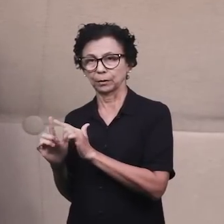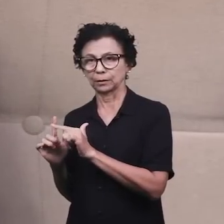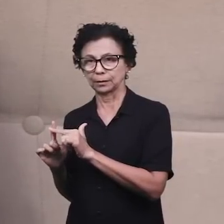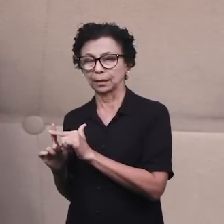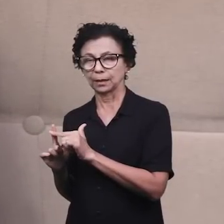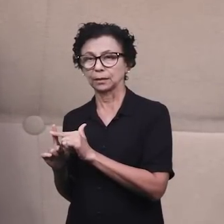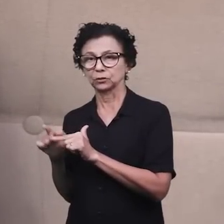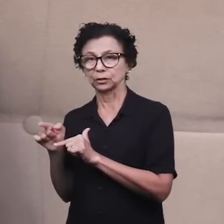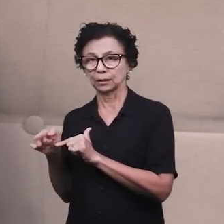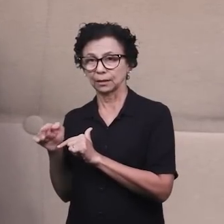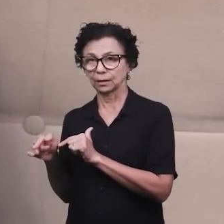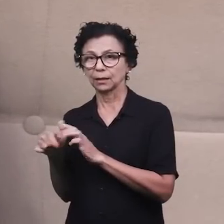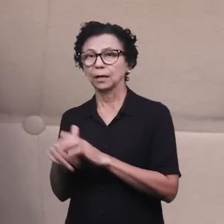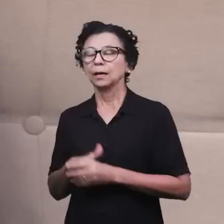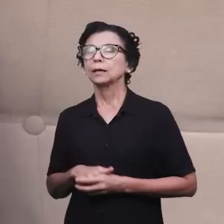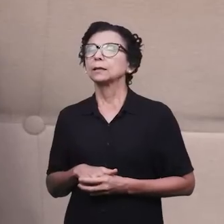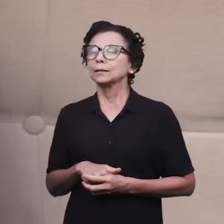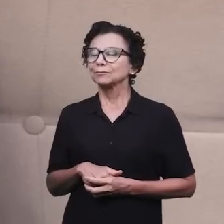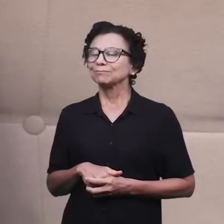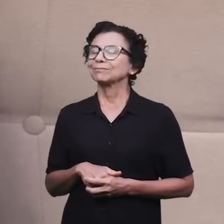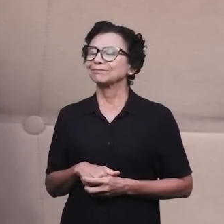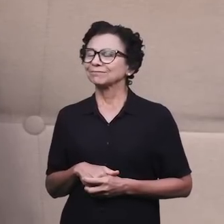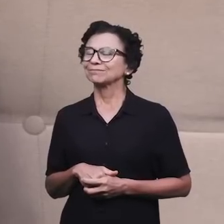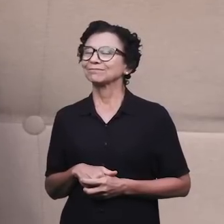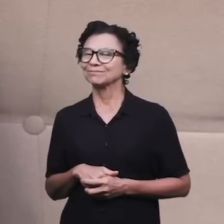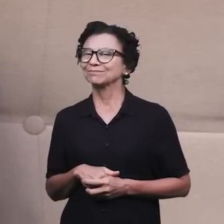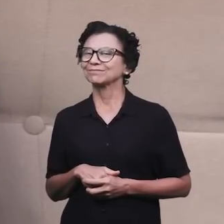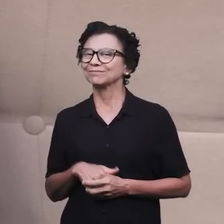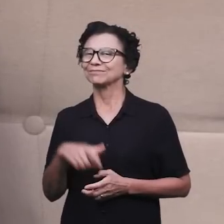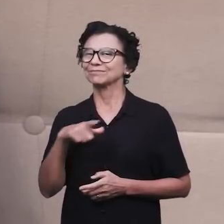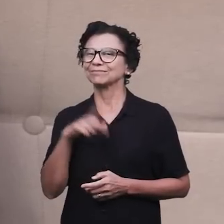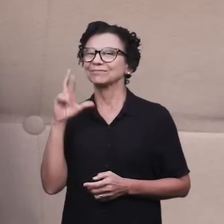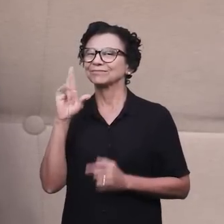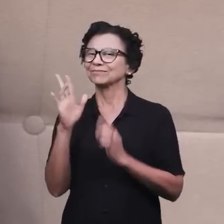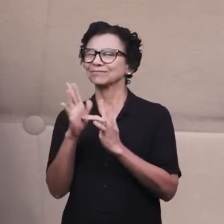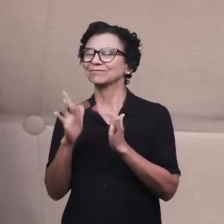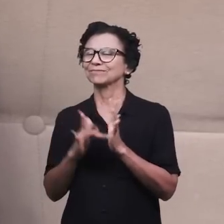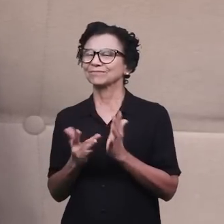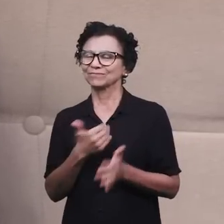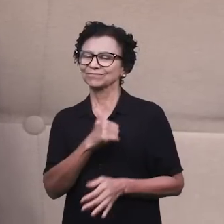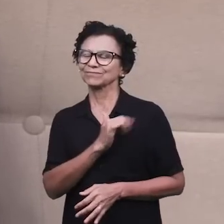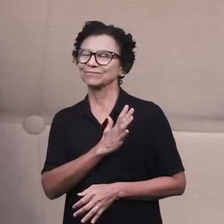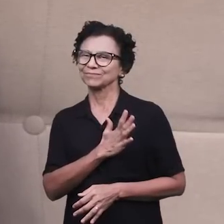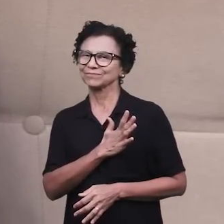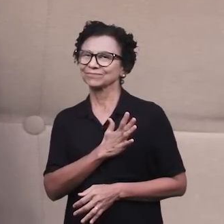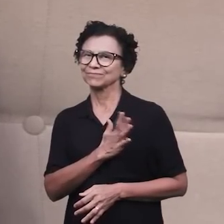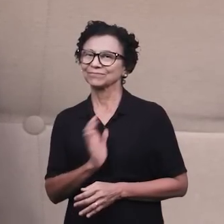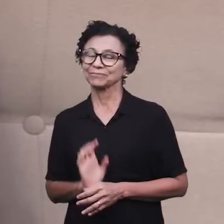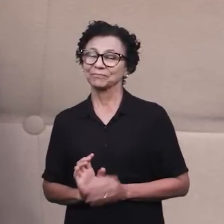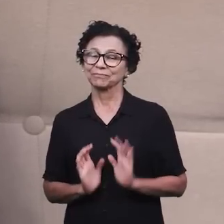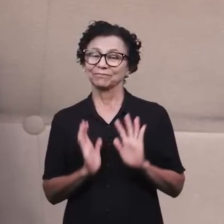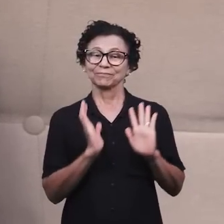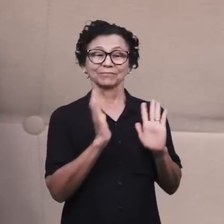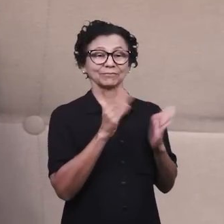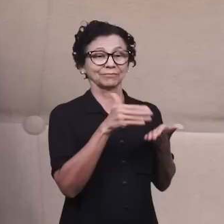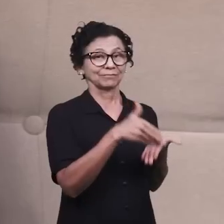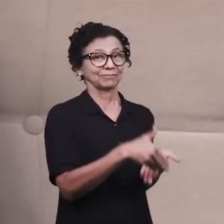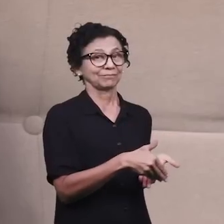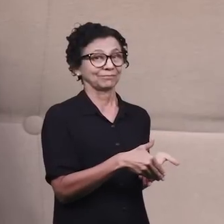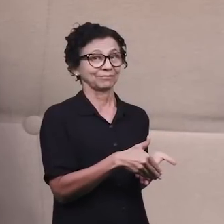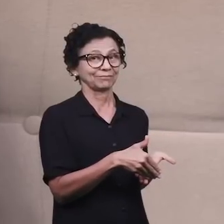outras pérolas. E aí nós vemos também essa distinção entre igreja fiel e igreja infiel, porque a igreja fiel